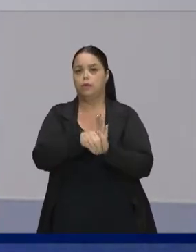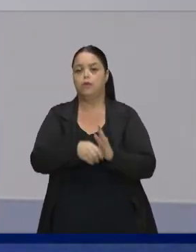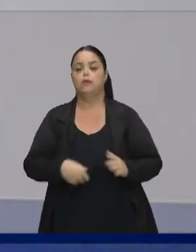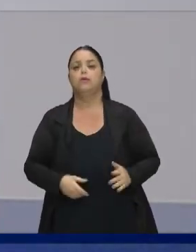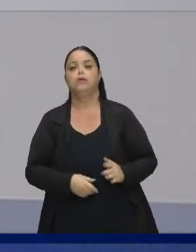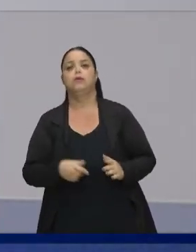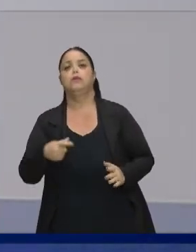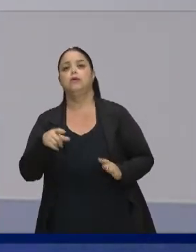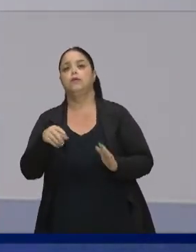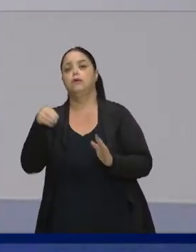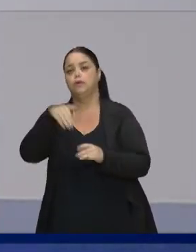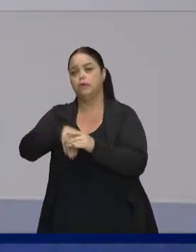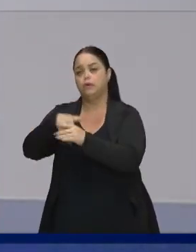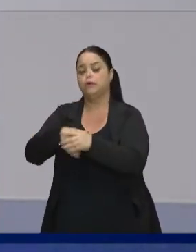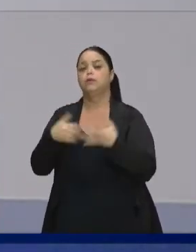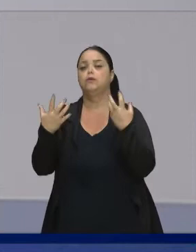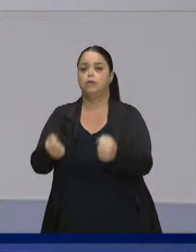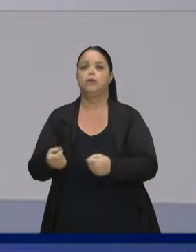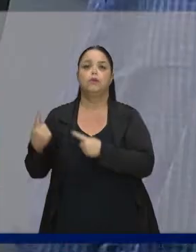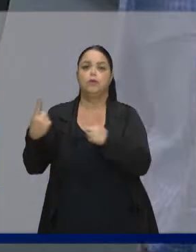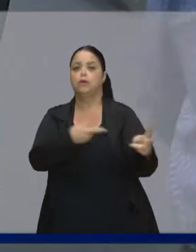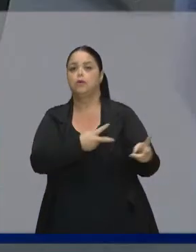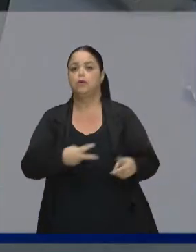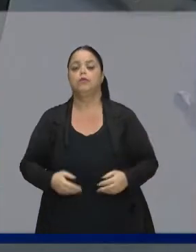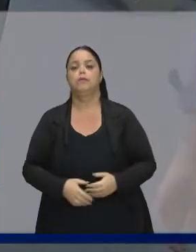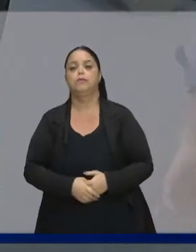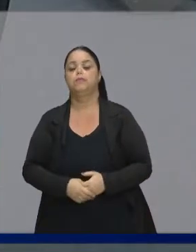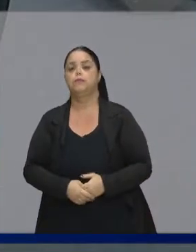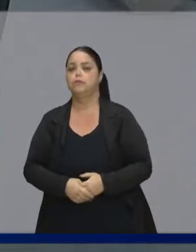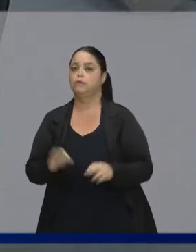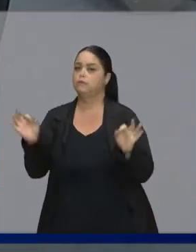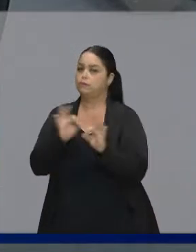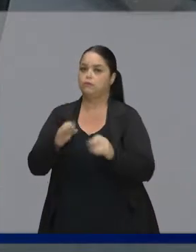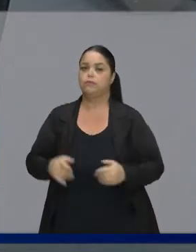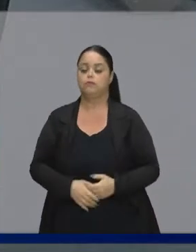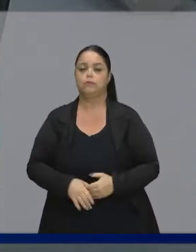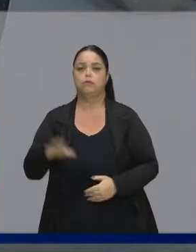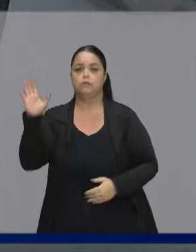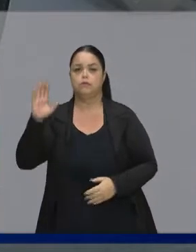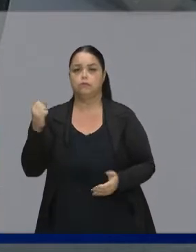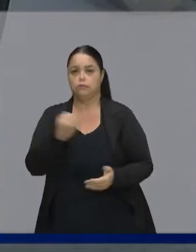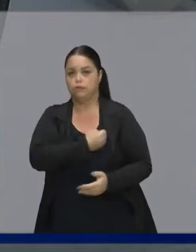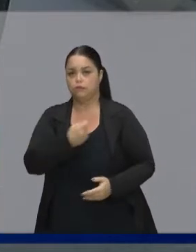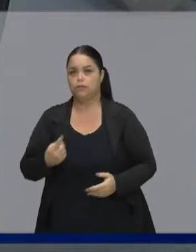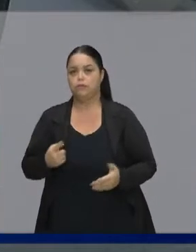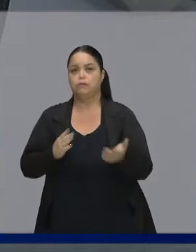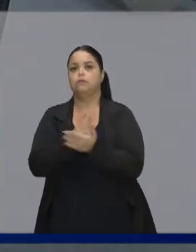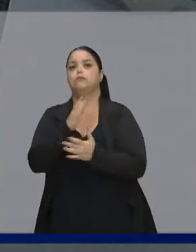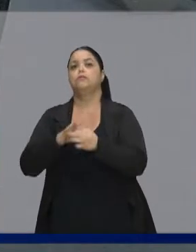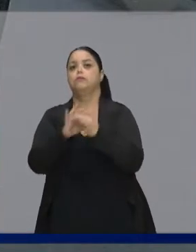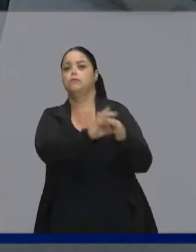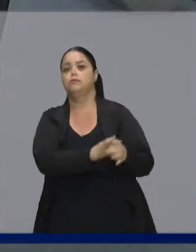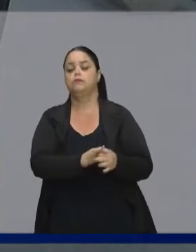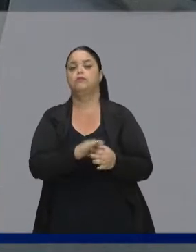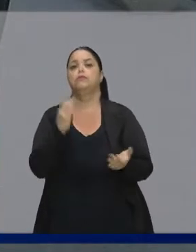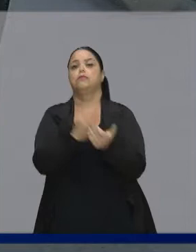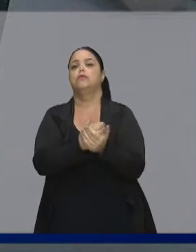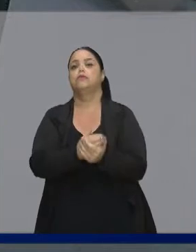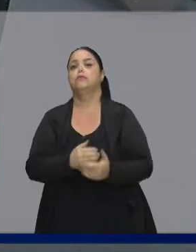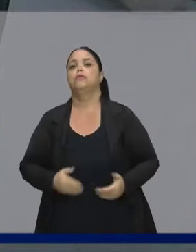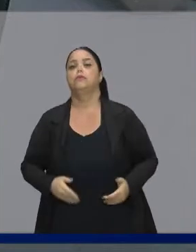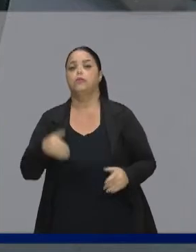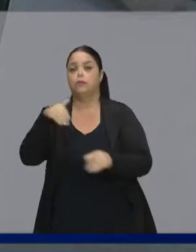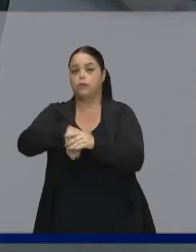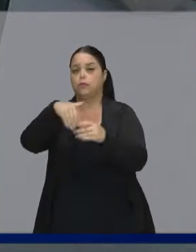Em votação, a emenda. Vereador Salvador, permanece em comissão. Os contrários manifestam. Sem manifestações. Emenda número 1, aprovada por unanimidade. Em votação, o processo. Vereador